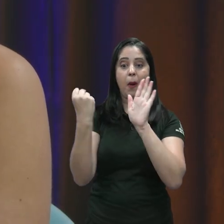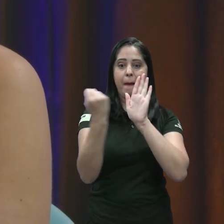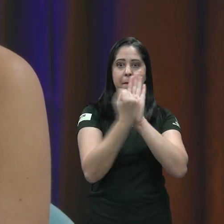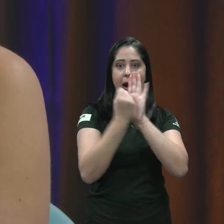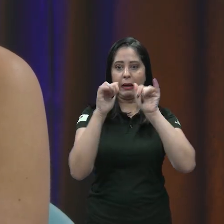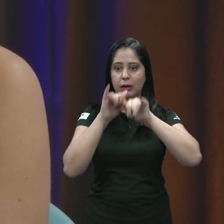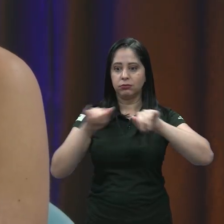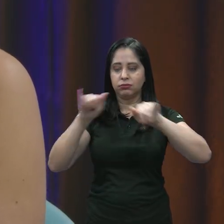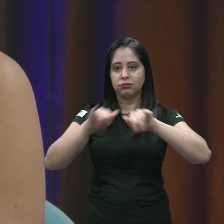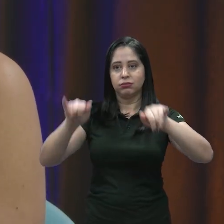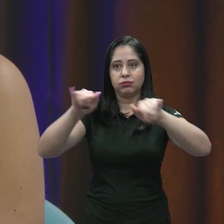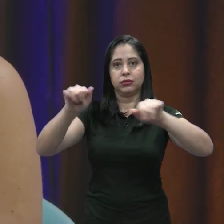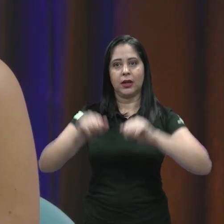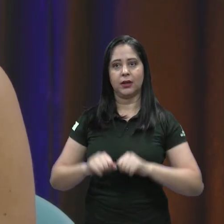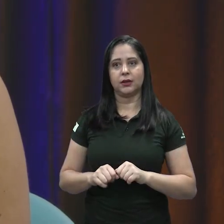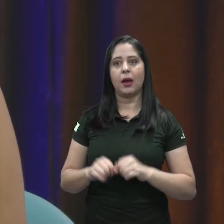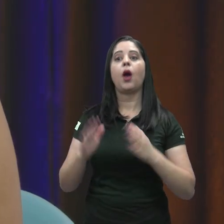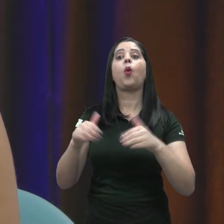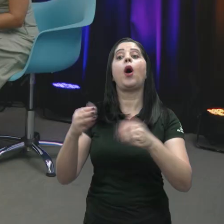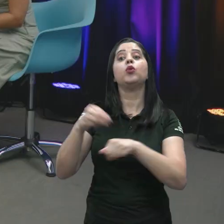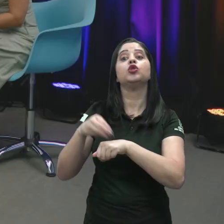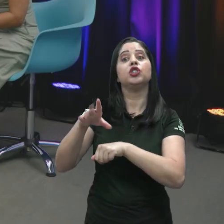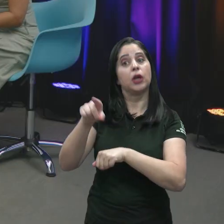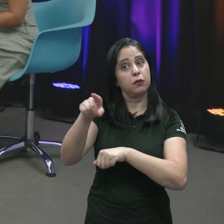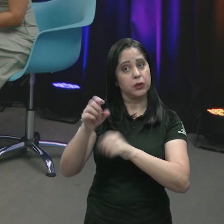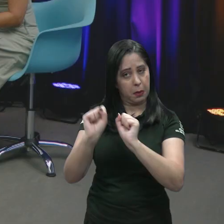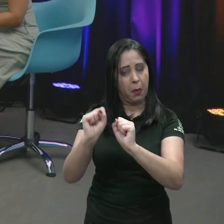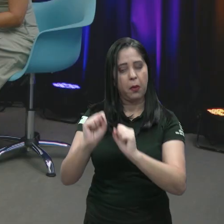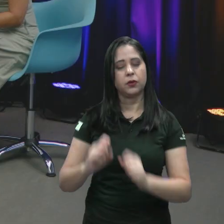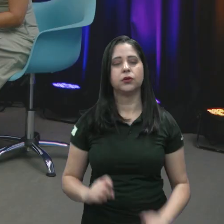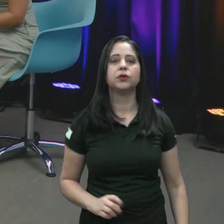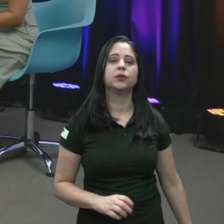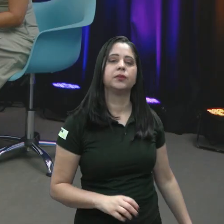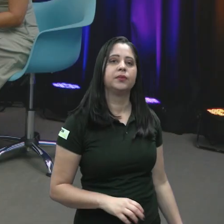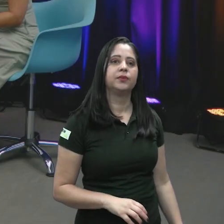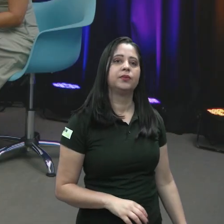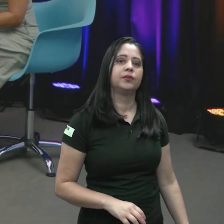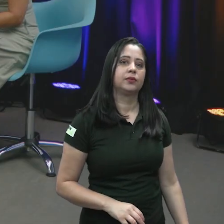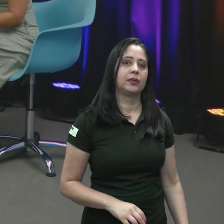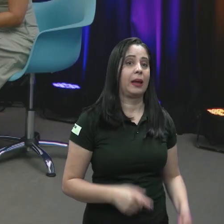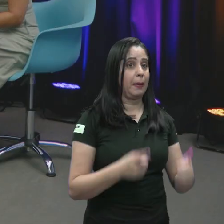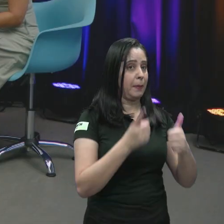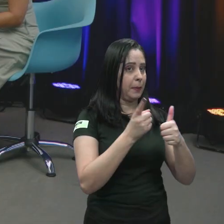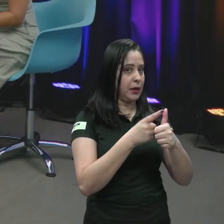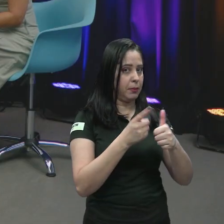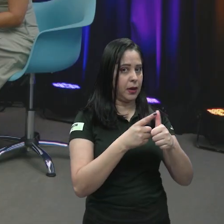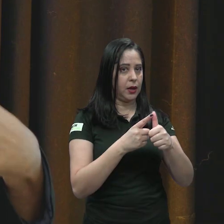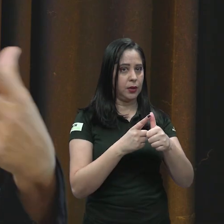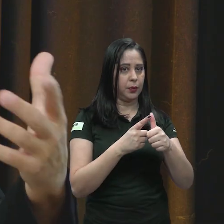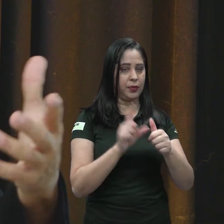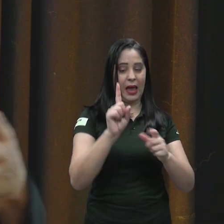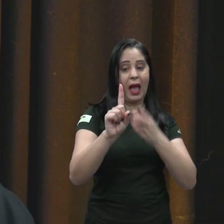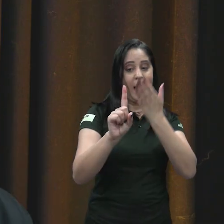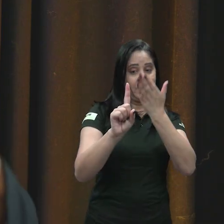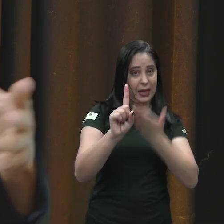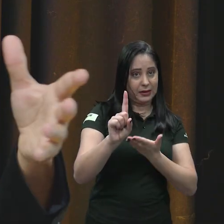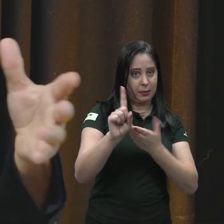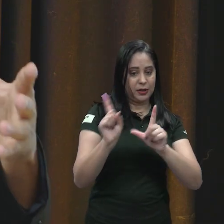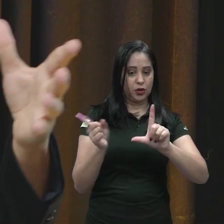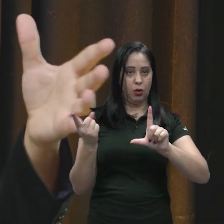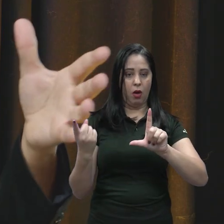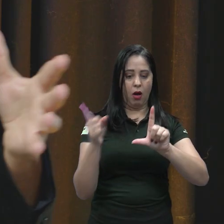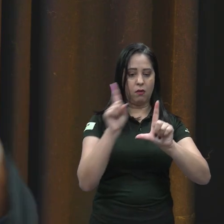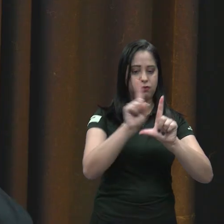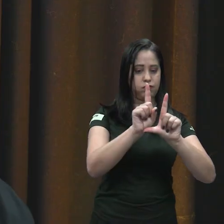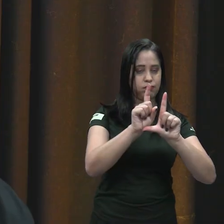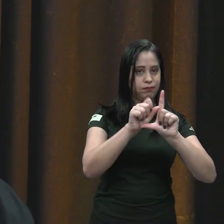está começando nessa carreira de influencer? Bem, primeiro, eu acho que esse influenciador que está começando, né, ele se nasce como um